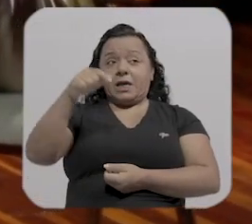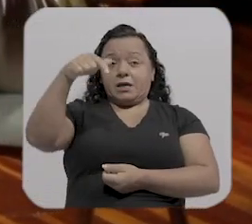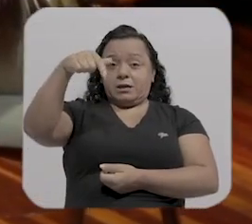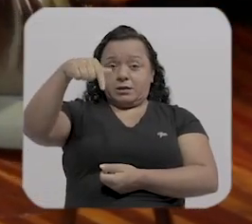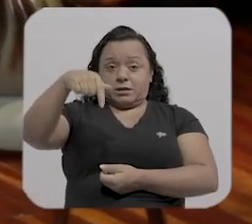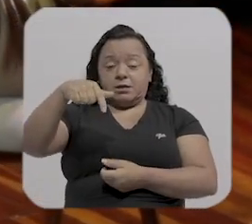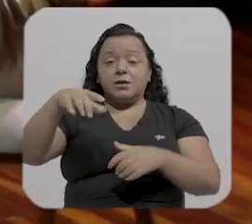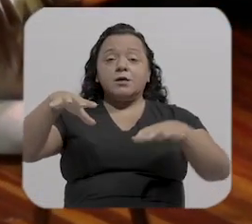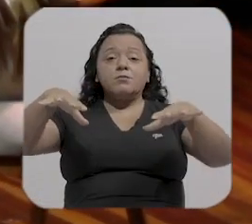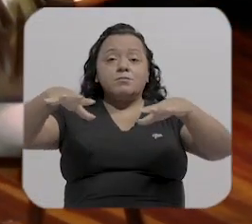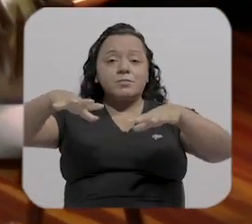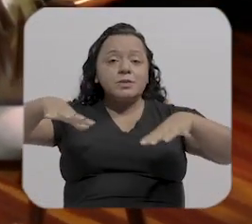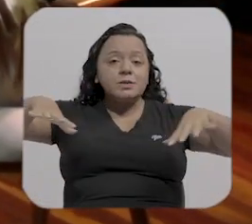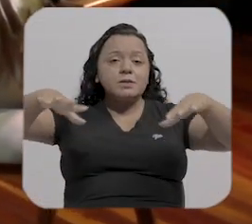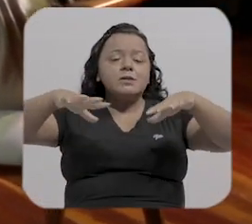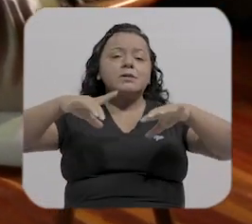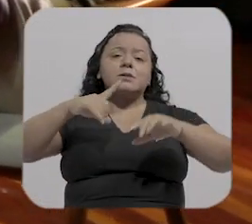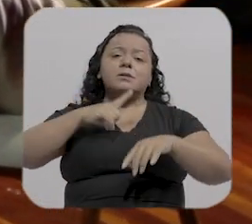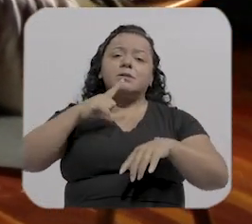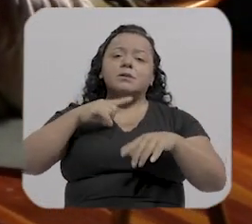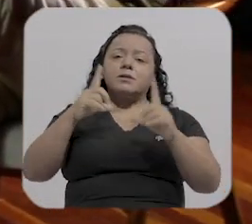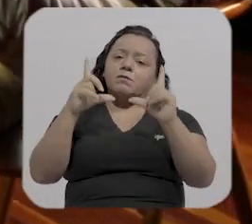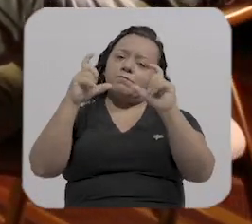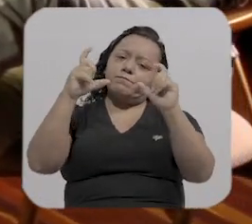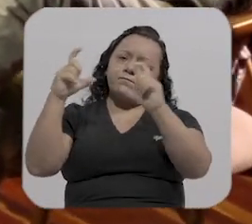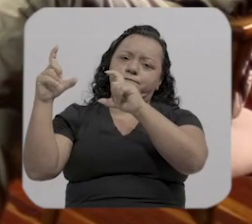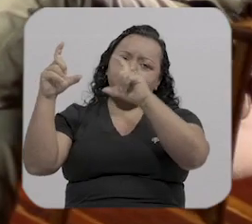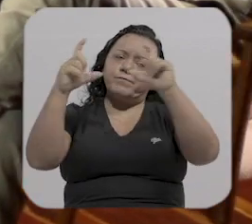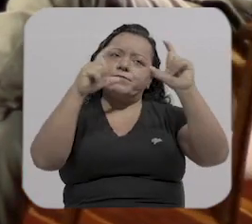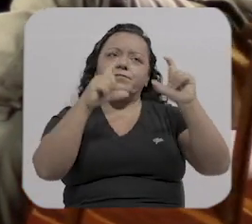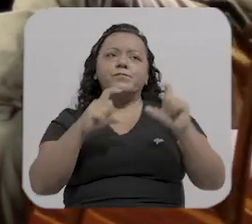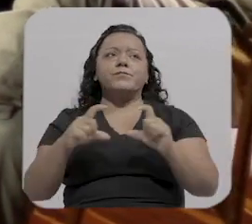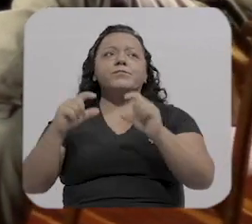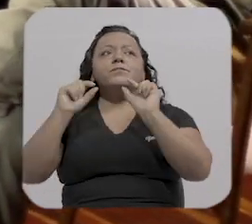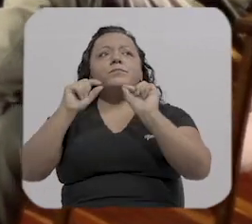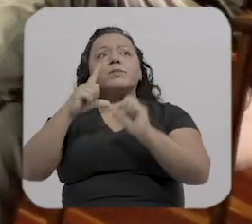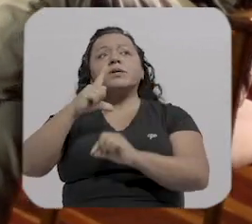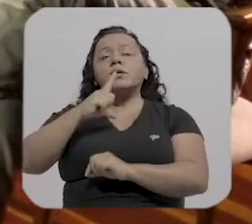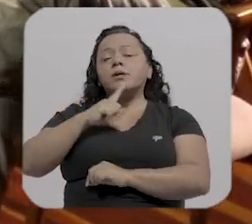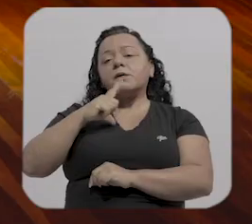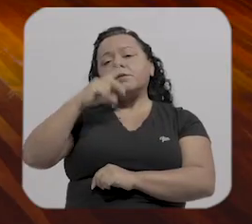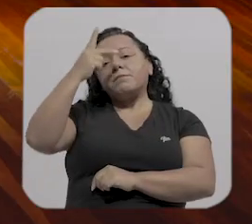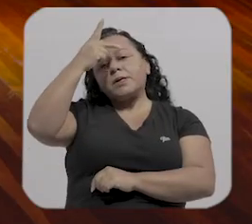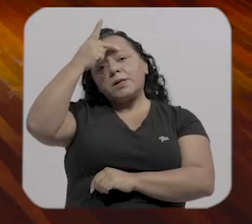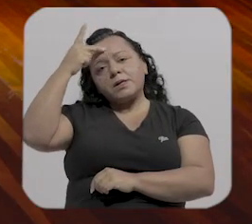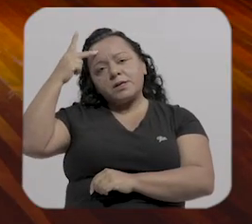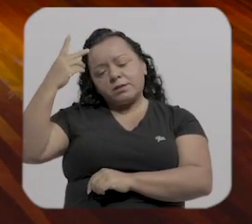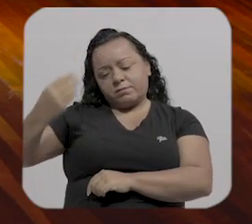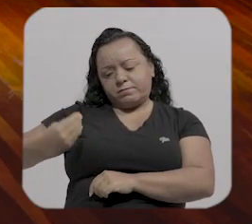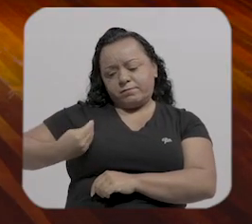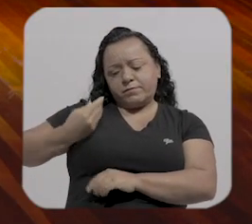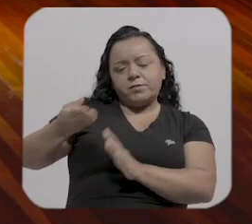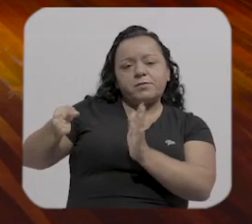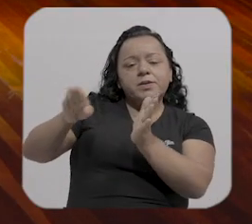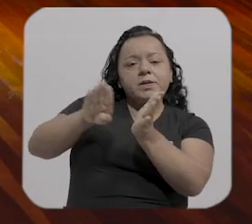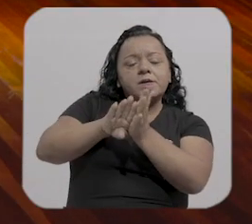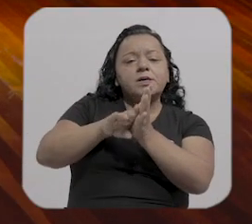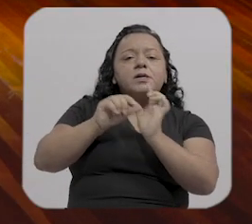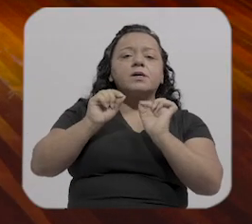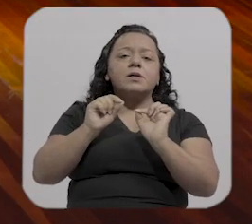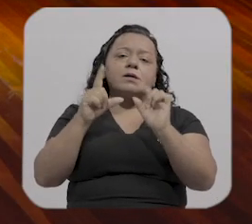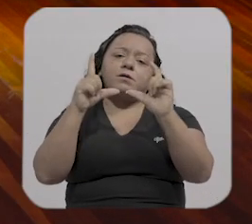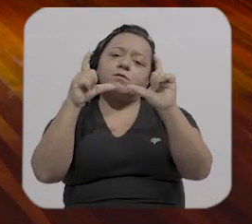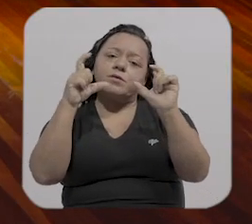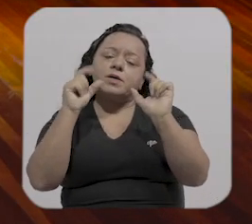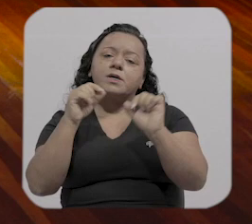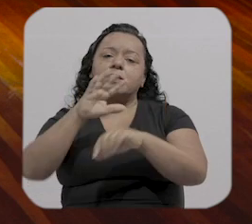Agora, aqui foi uma região que sempre chamou a atenção fotográfica, né? Tivemos sempre pessoas que vinham para cá, documentavam, como